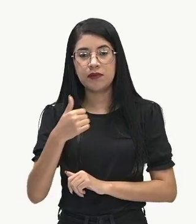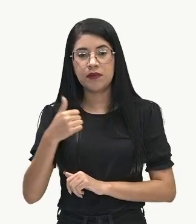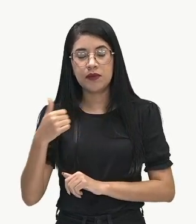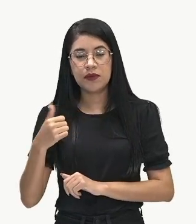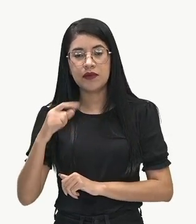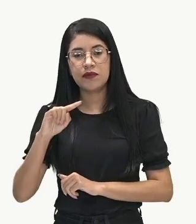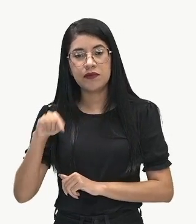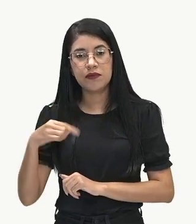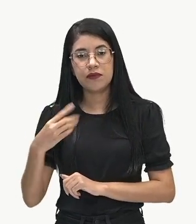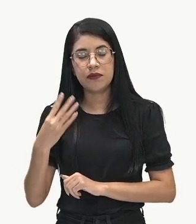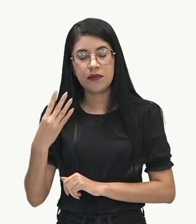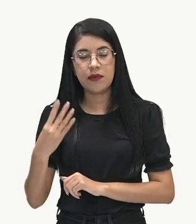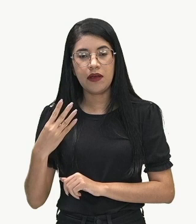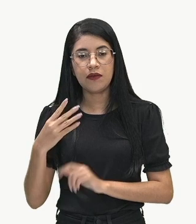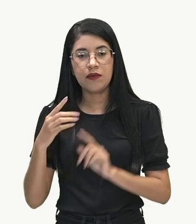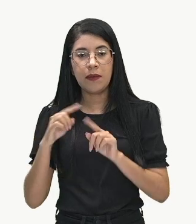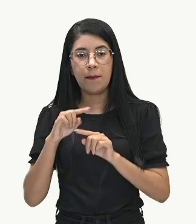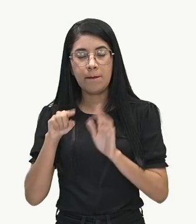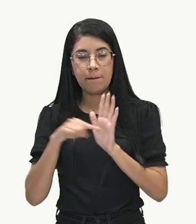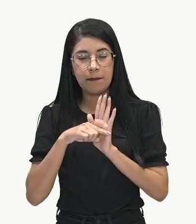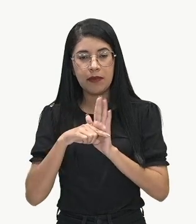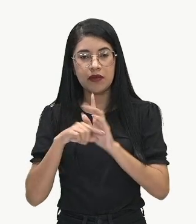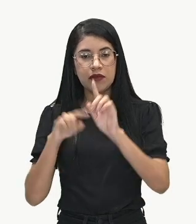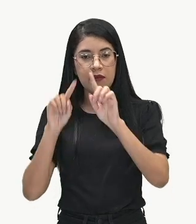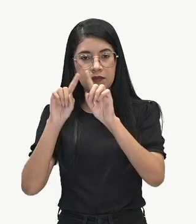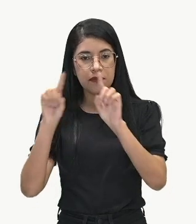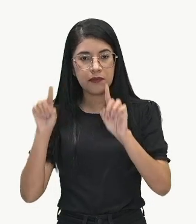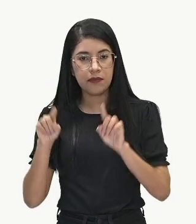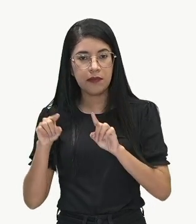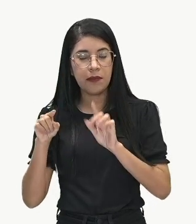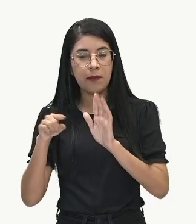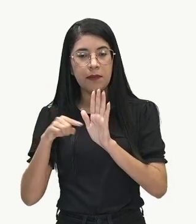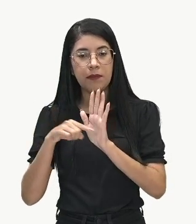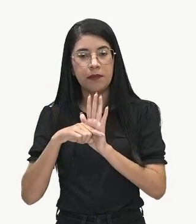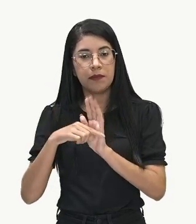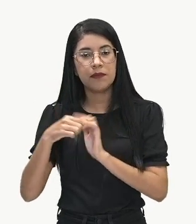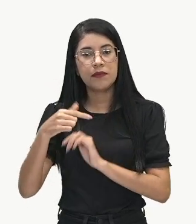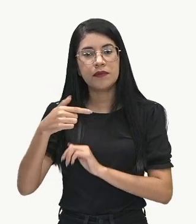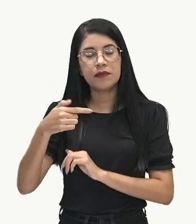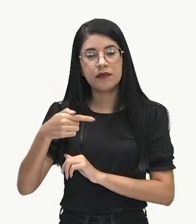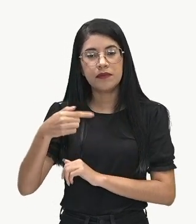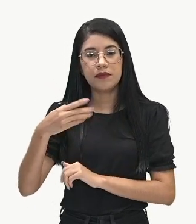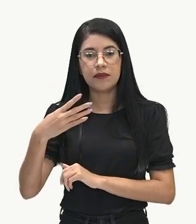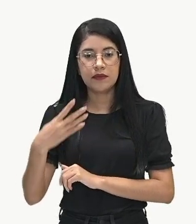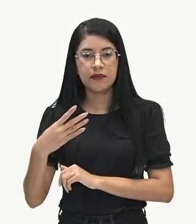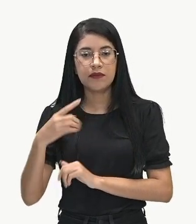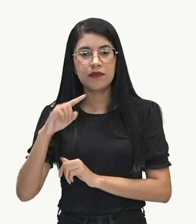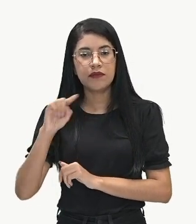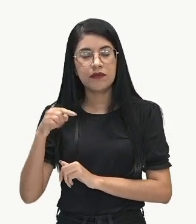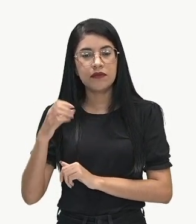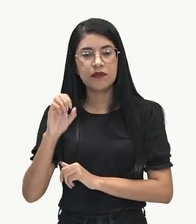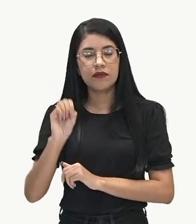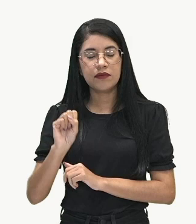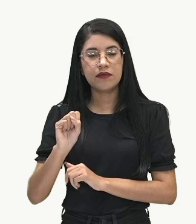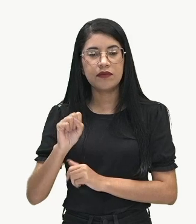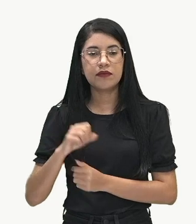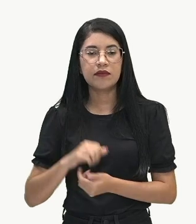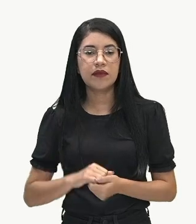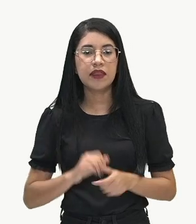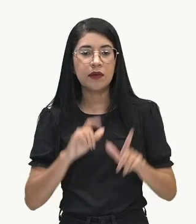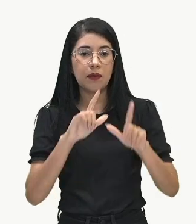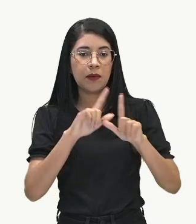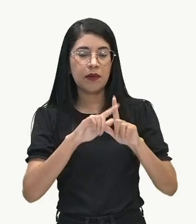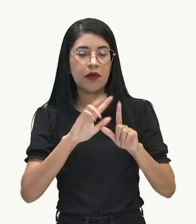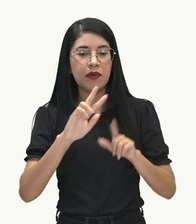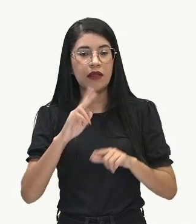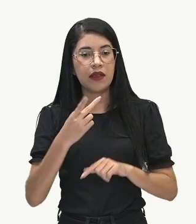411,4, menos parêntese, menos 74,8. Então, ΔH é igual